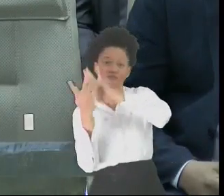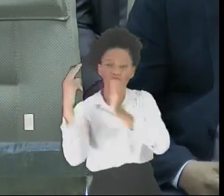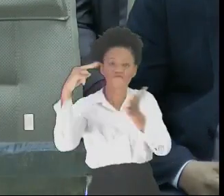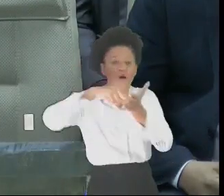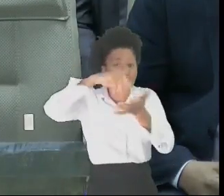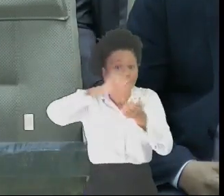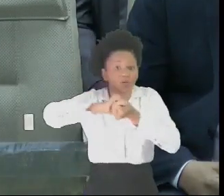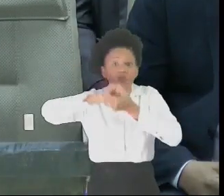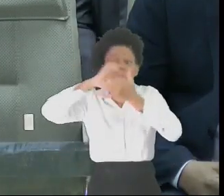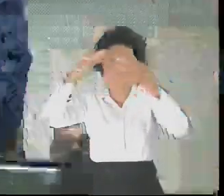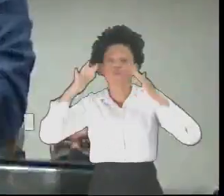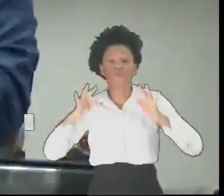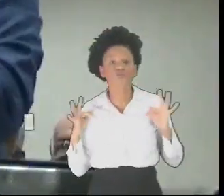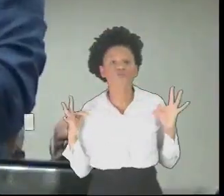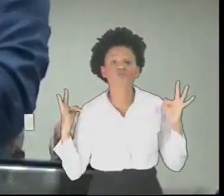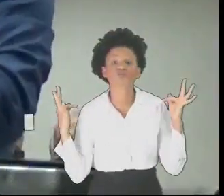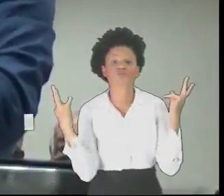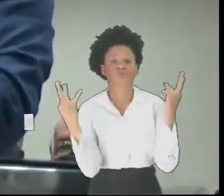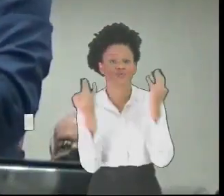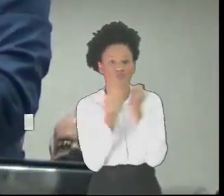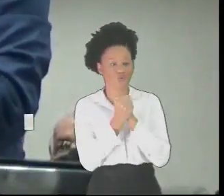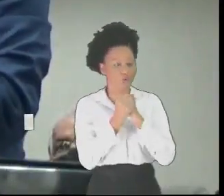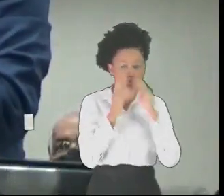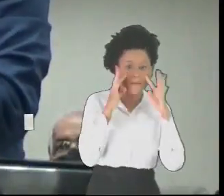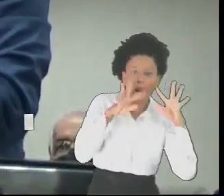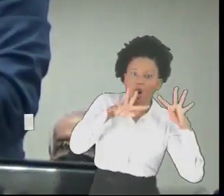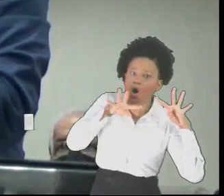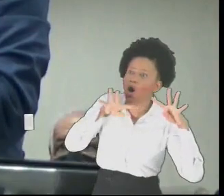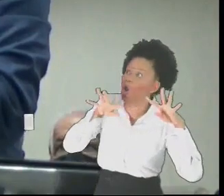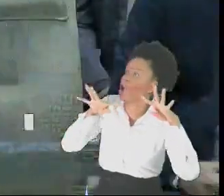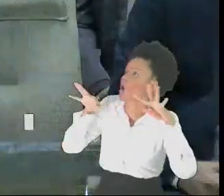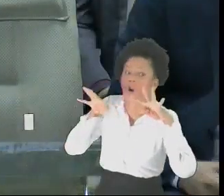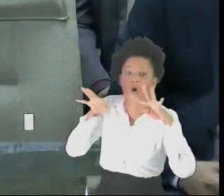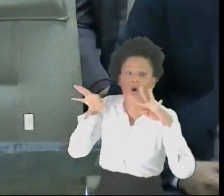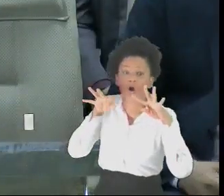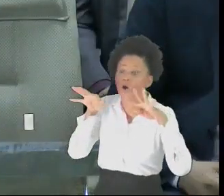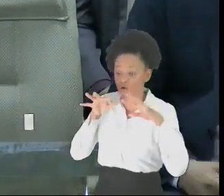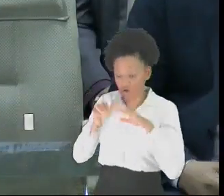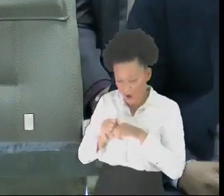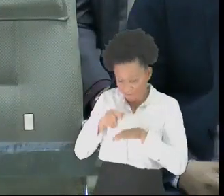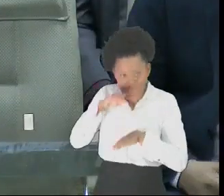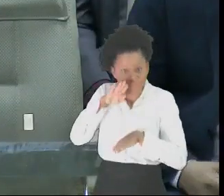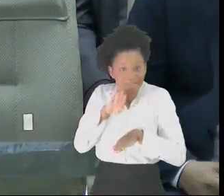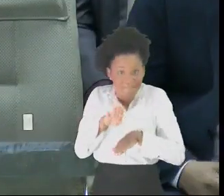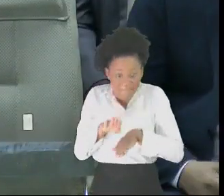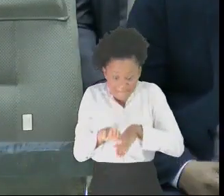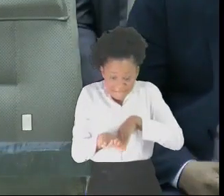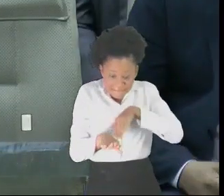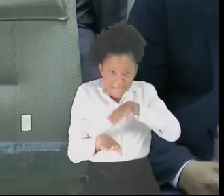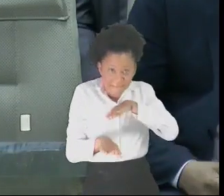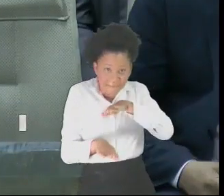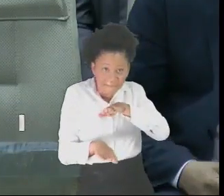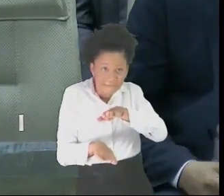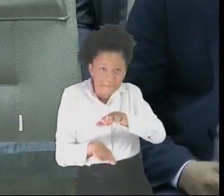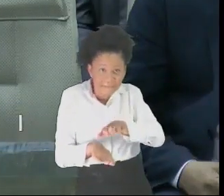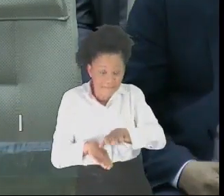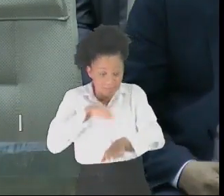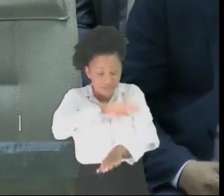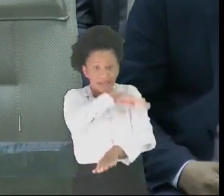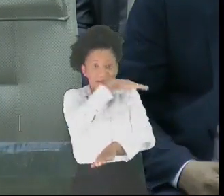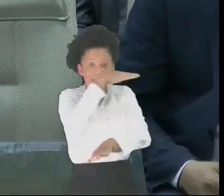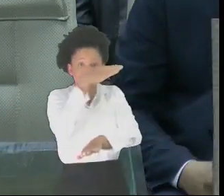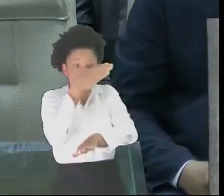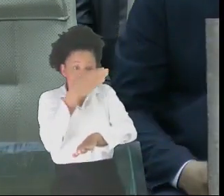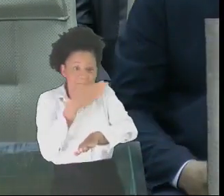a Bíblia diz que todo olho o verá. E os seus pés pousarão no Monte